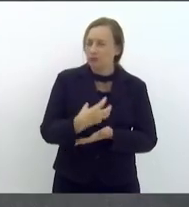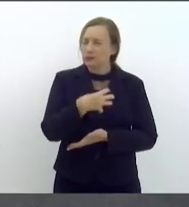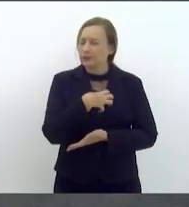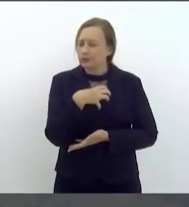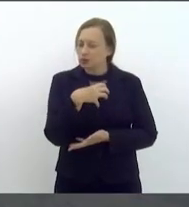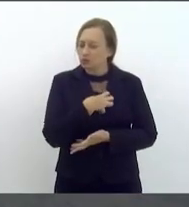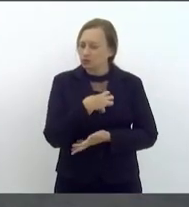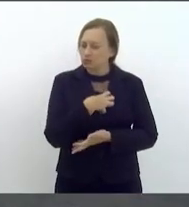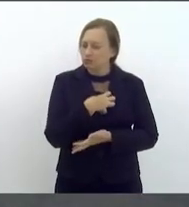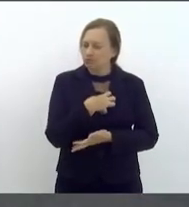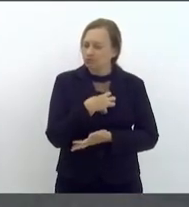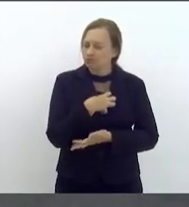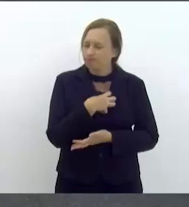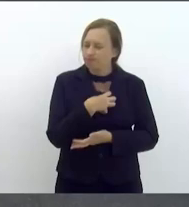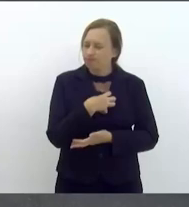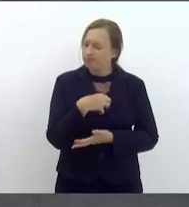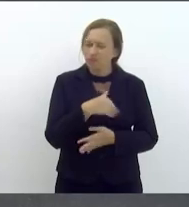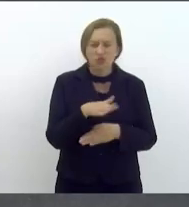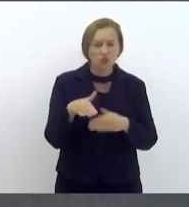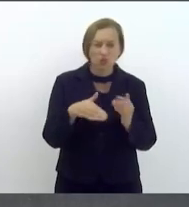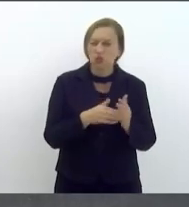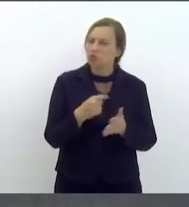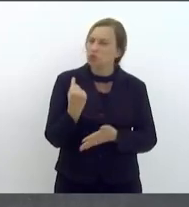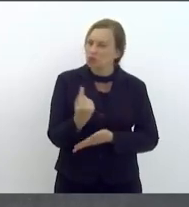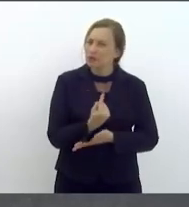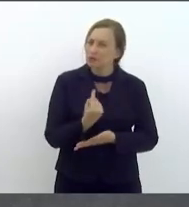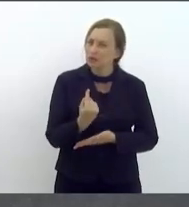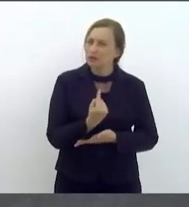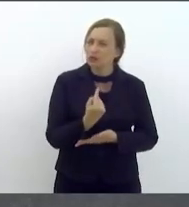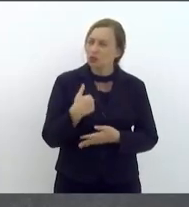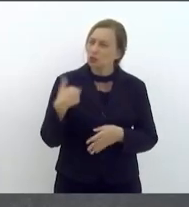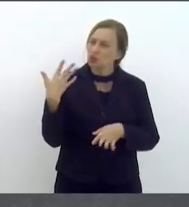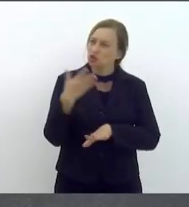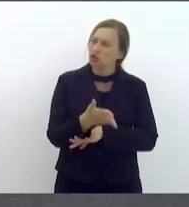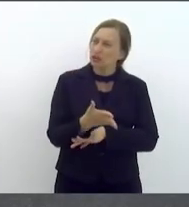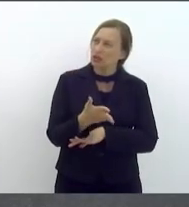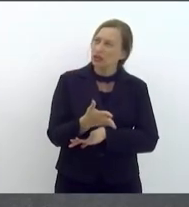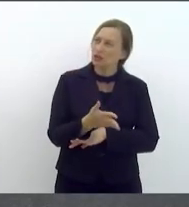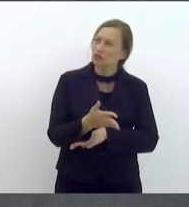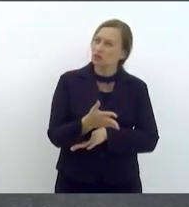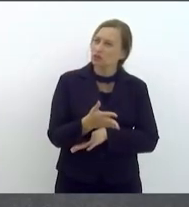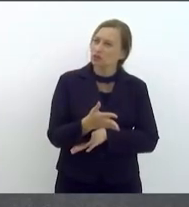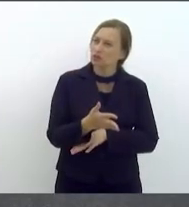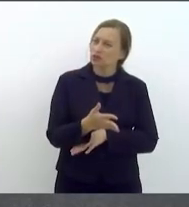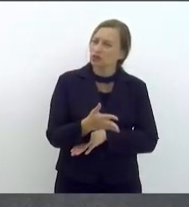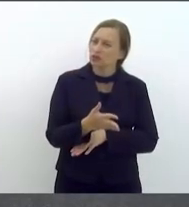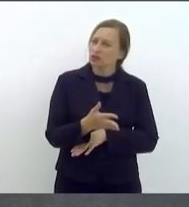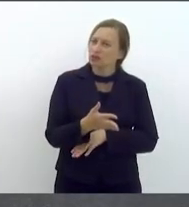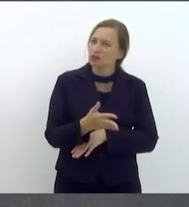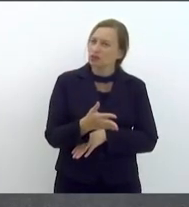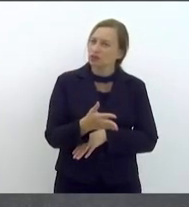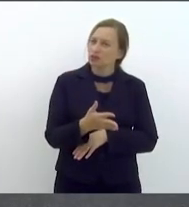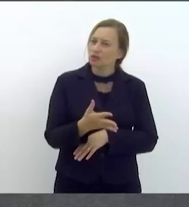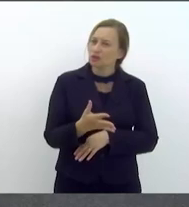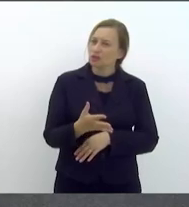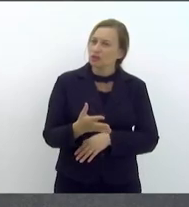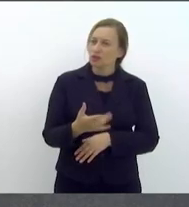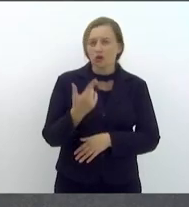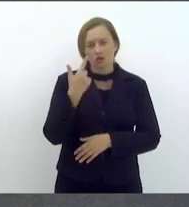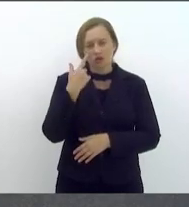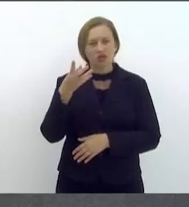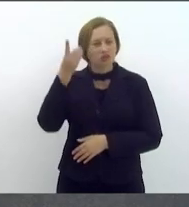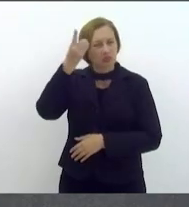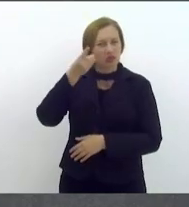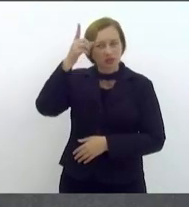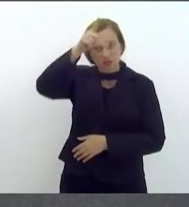sentimento de todos nós quando eu cheguei aqui me defrontei com Deputado